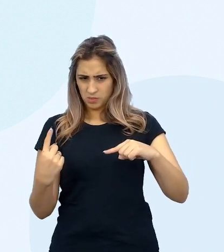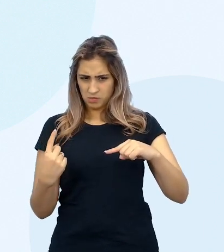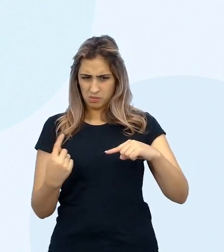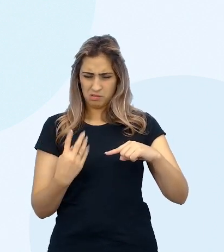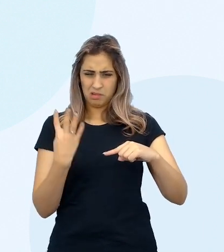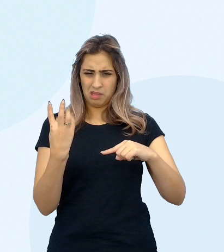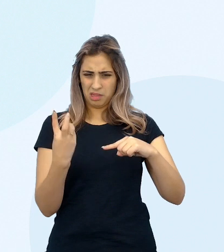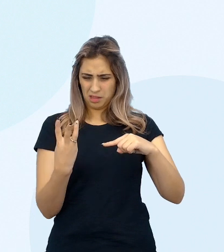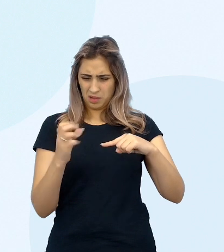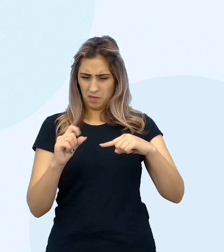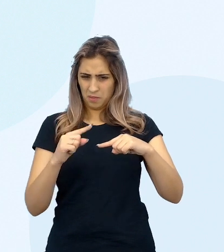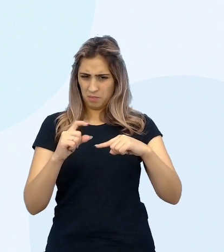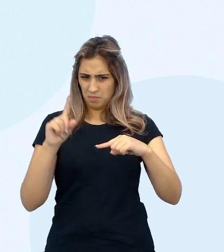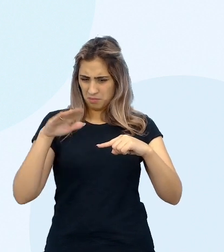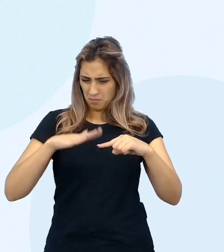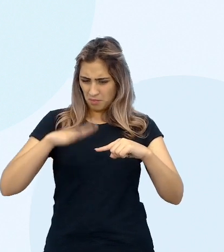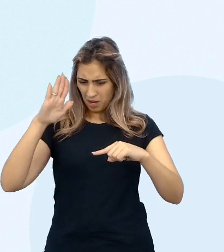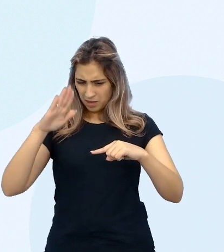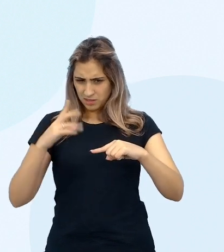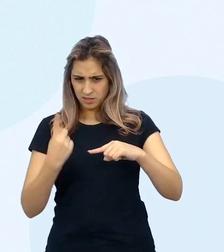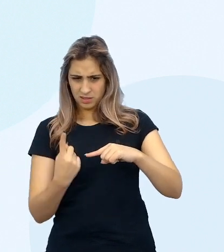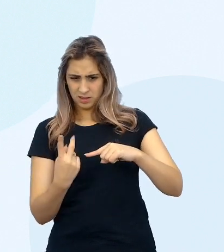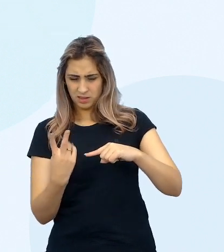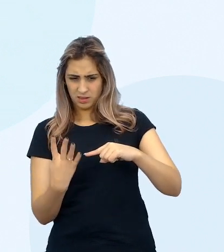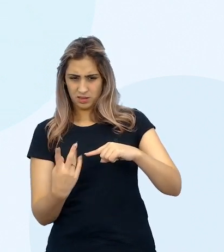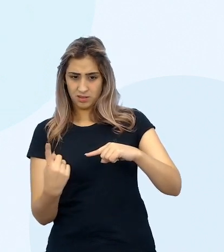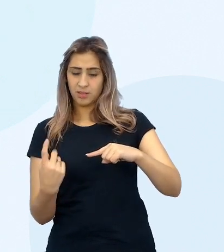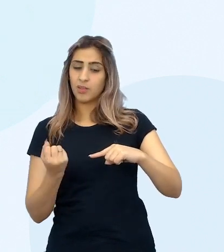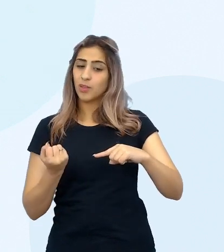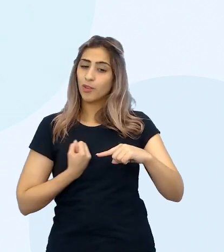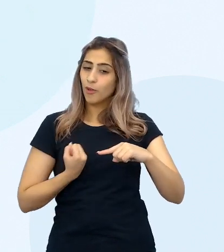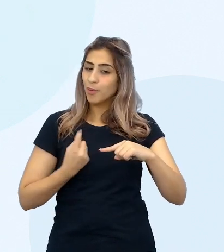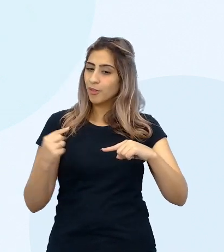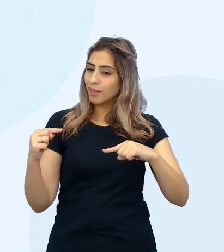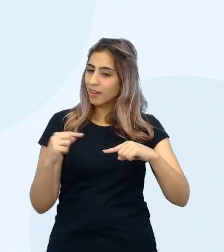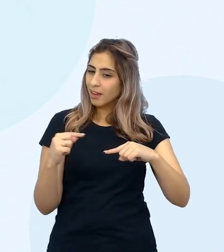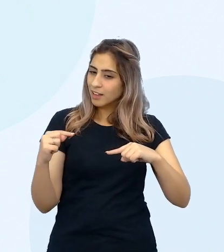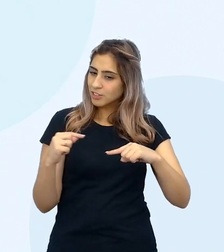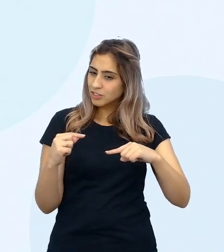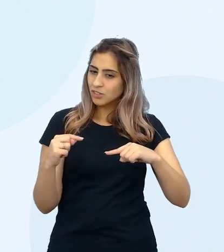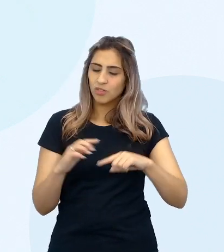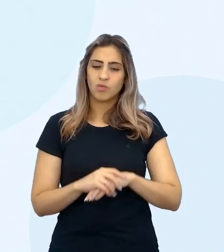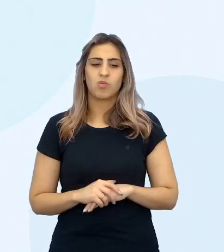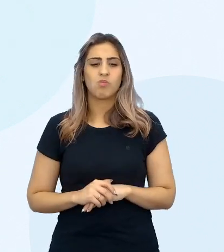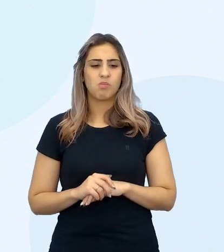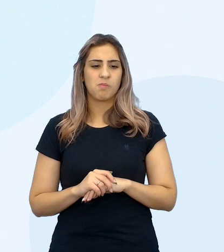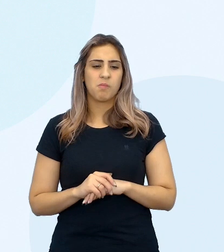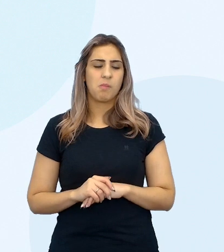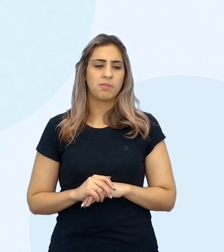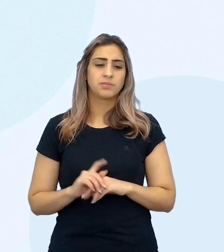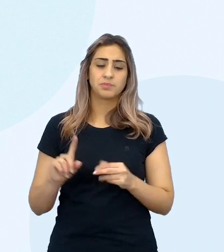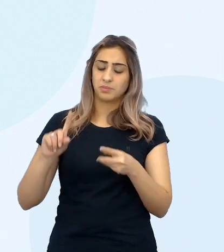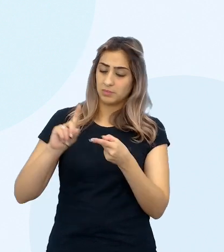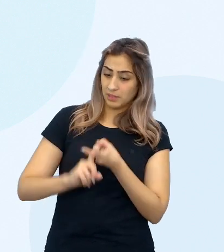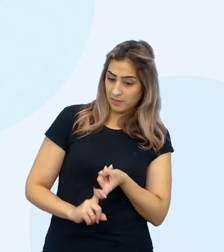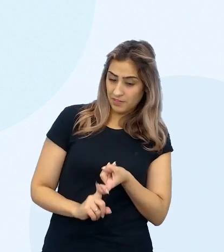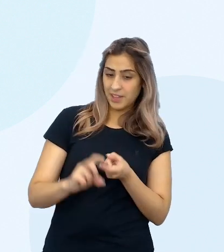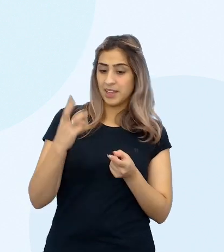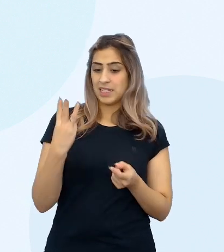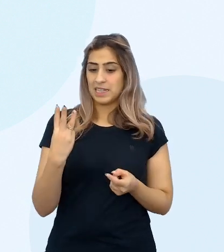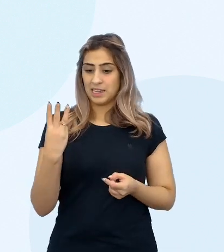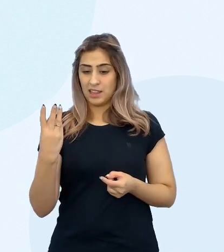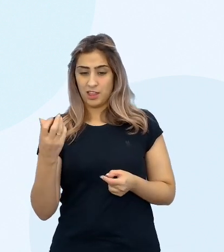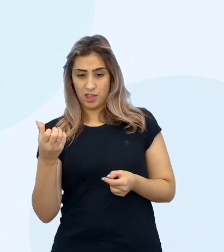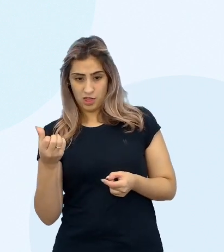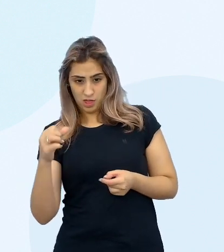que 41? Ah, mas aí a gente está lidando com números negativos, né? Ah, então menos 39, DV 39 é maior do